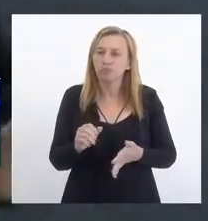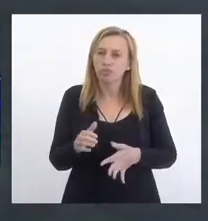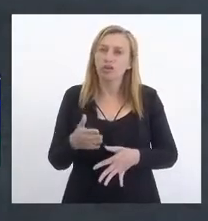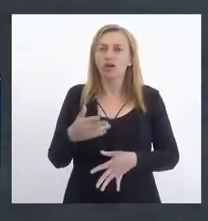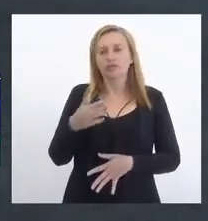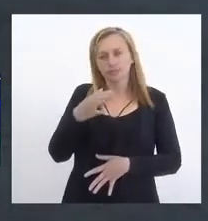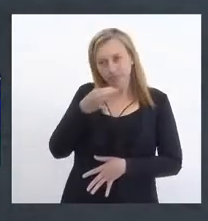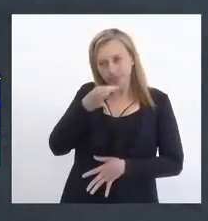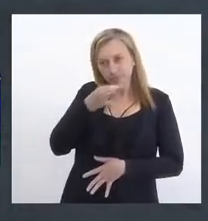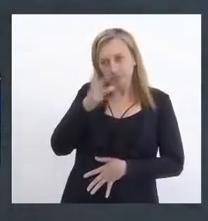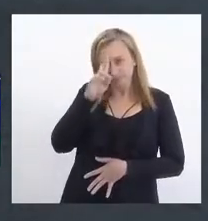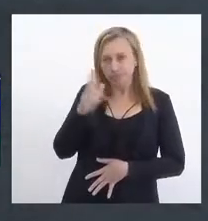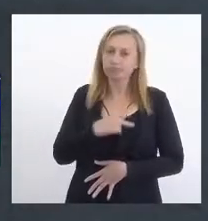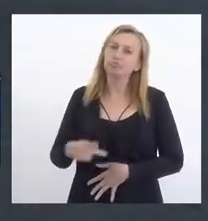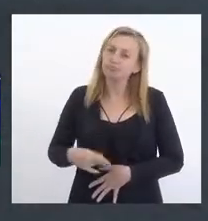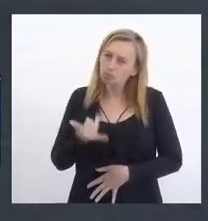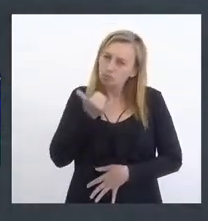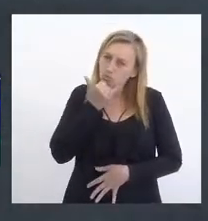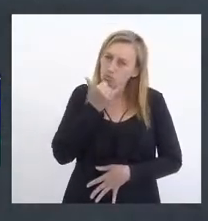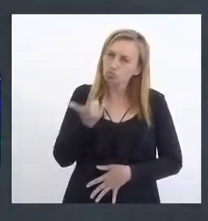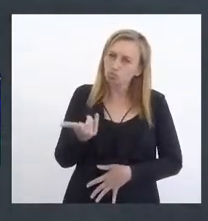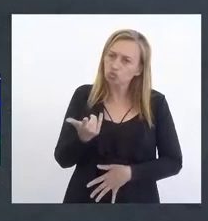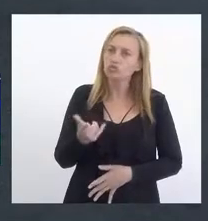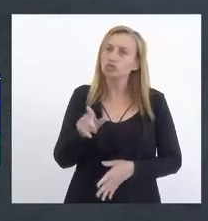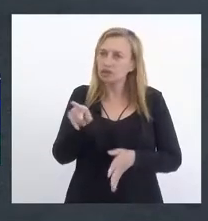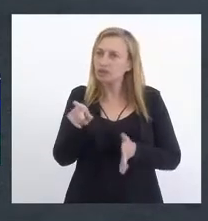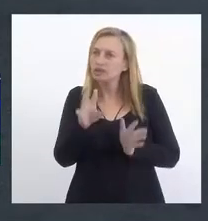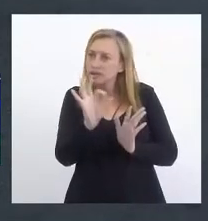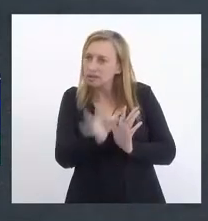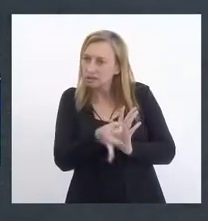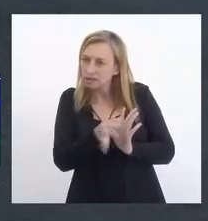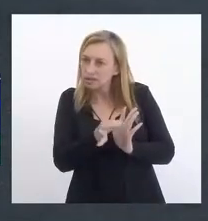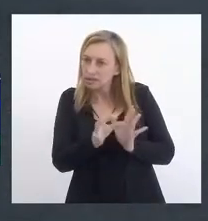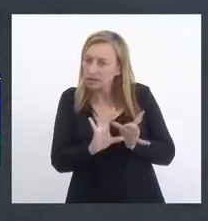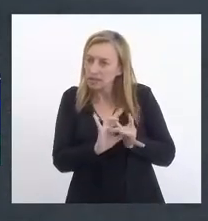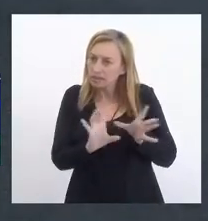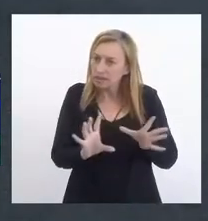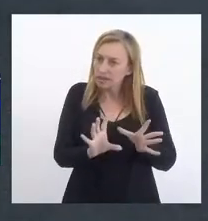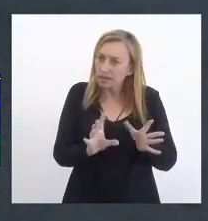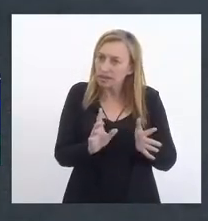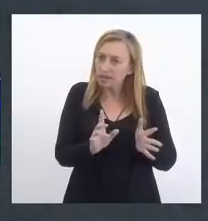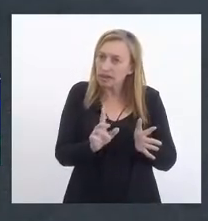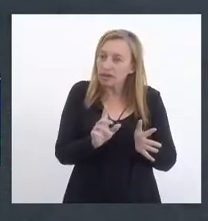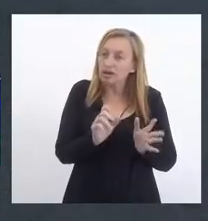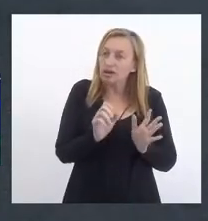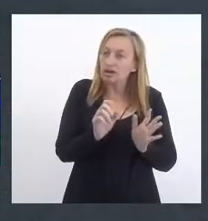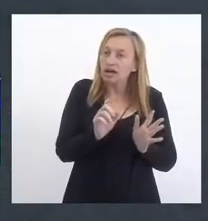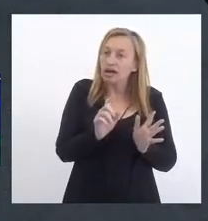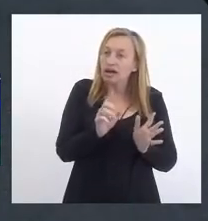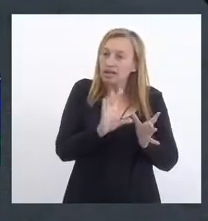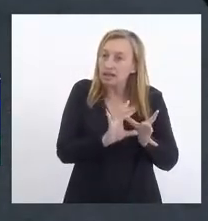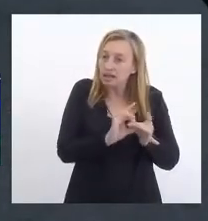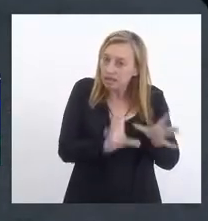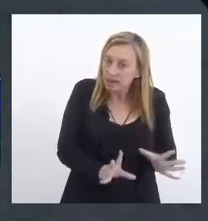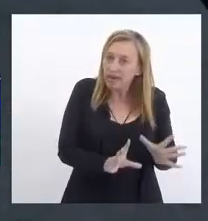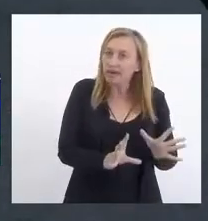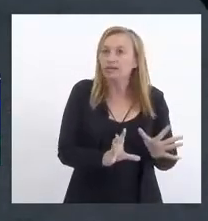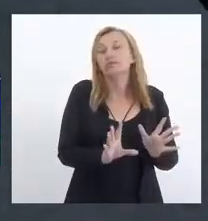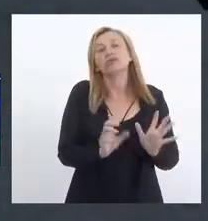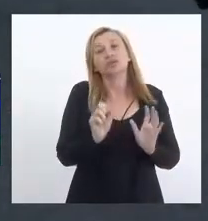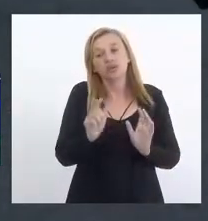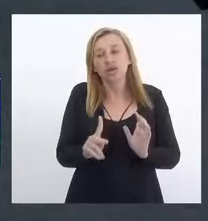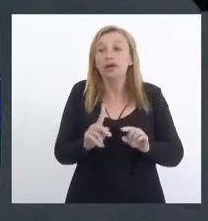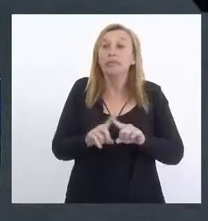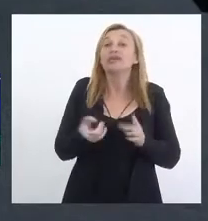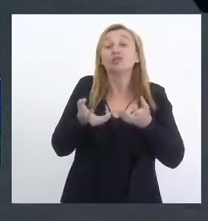senhor presidente, desculpe, ele está correto, porque ele disse que está autorizado a vedar. Está autorizado a vedar. Mas